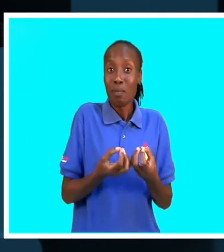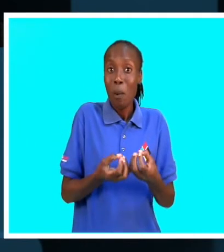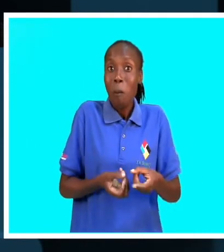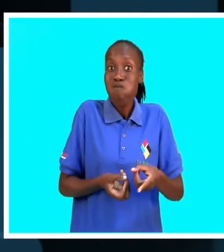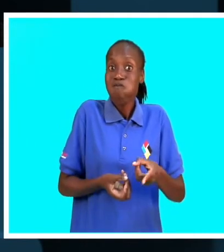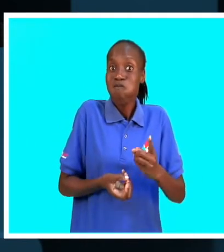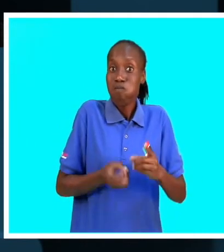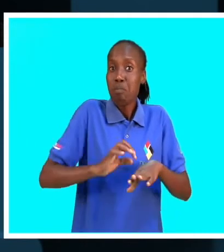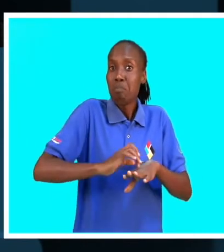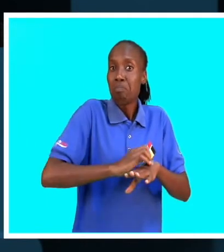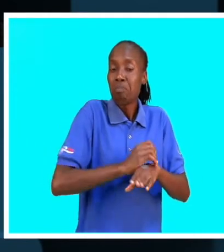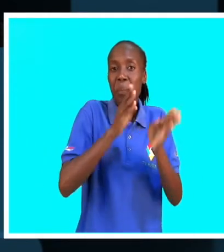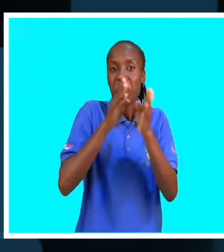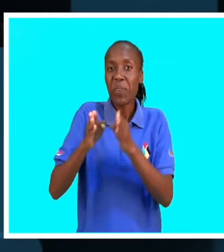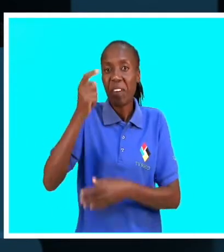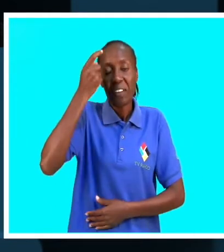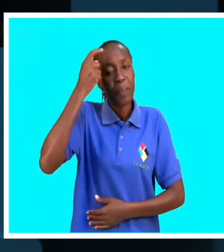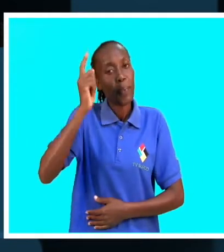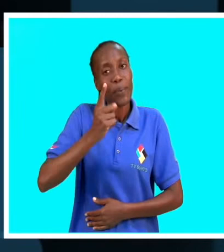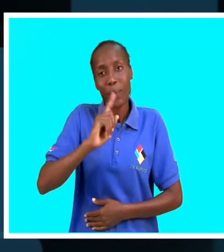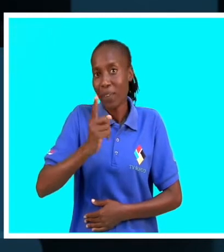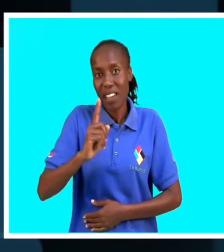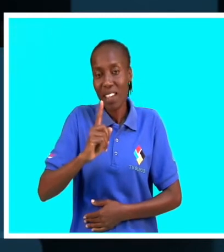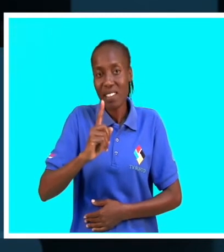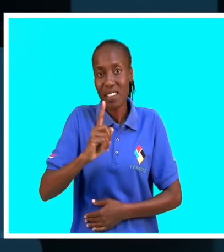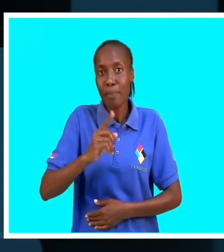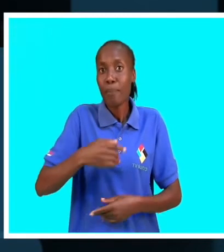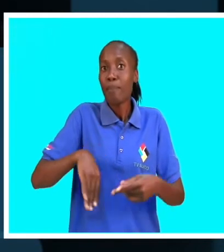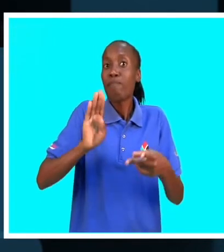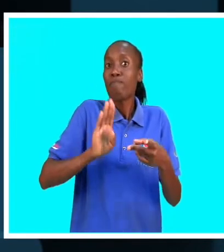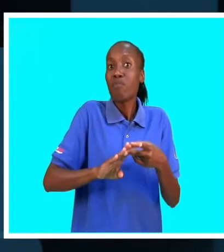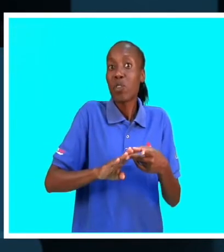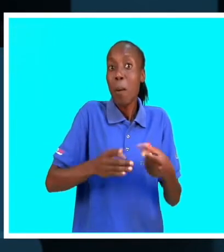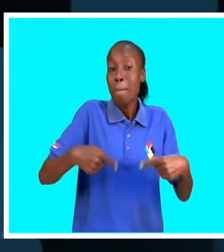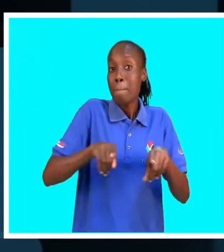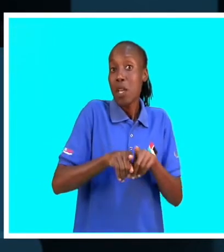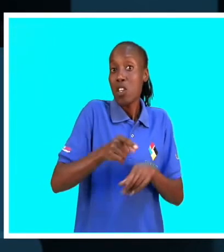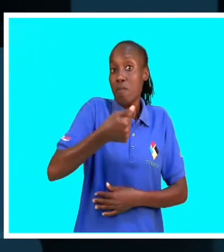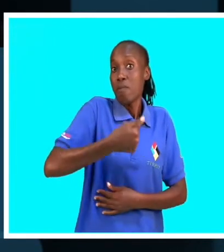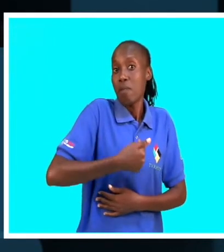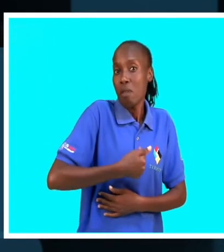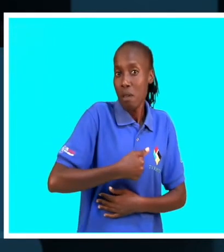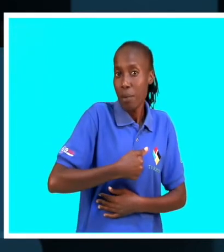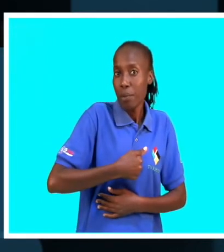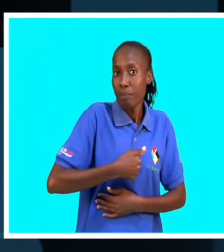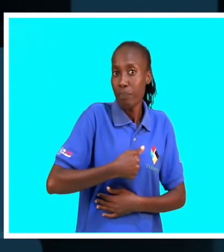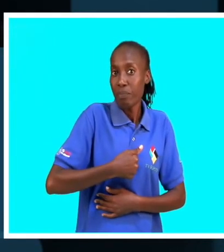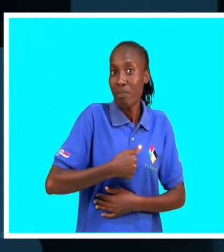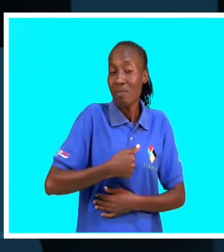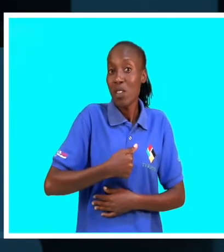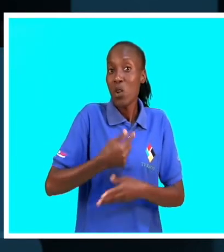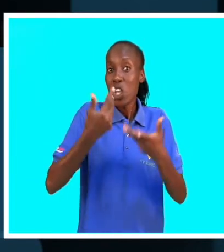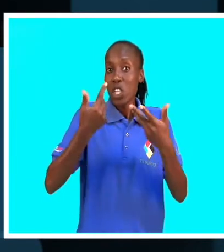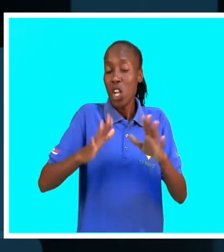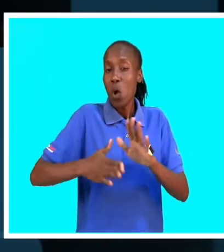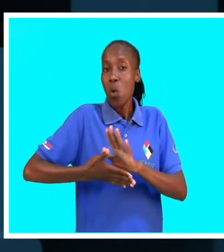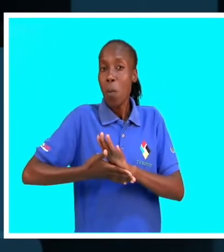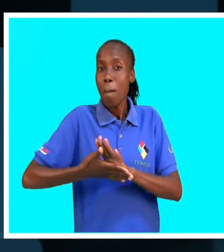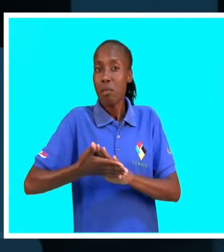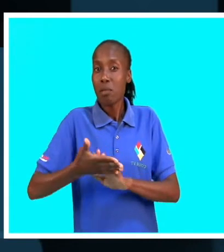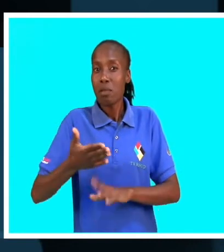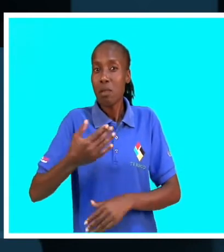não é muito conhecida. As pessoas não conhecem a próstata. Mesmo eu só